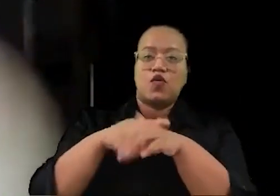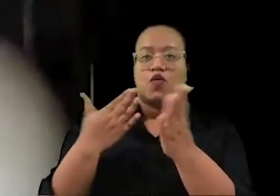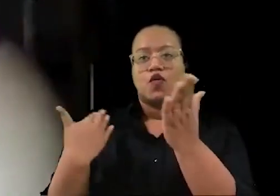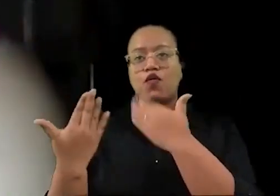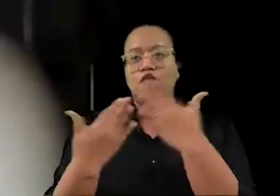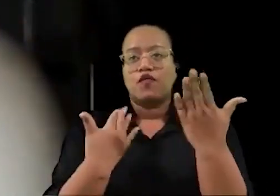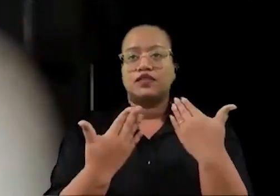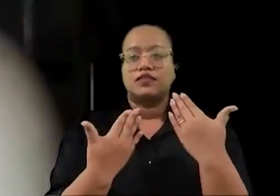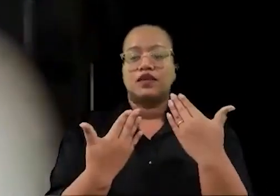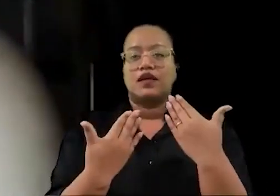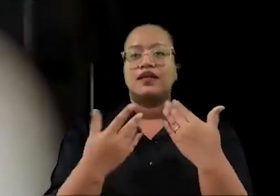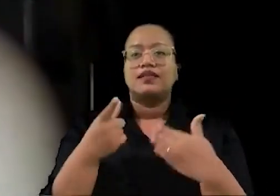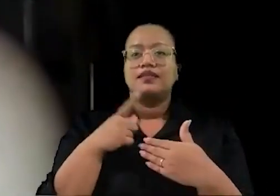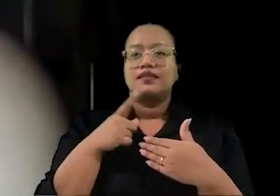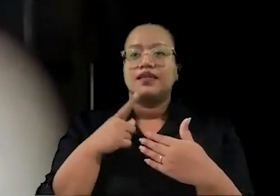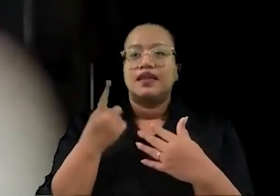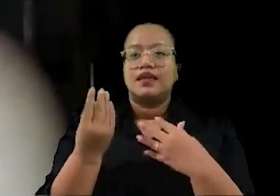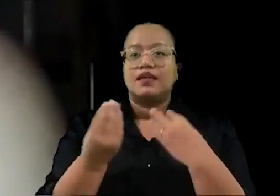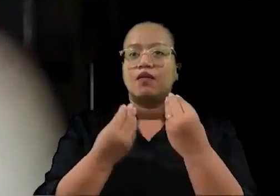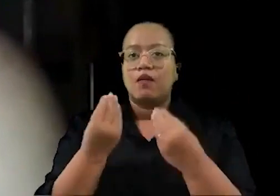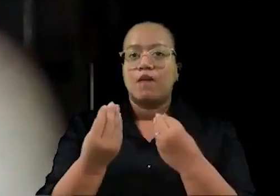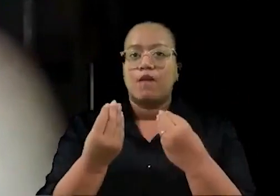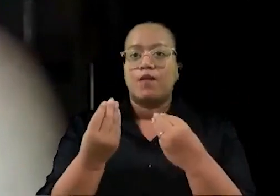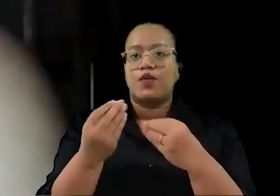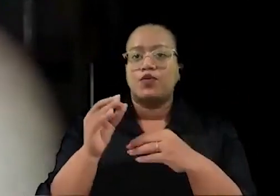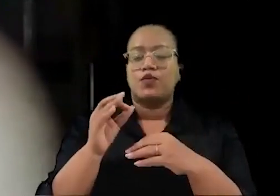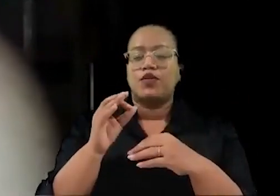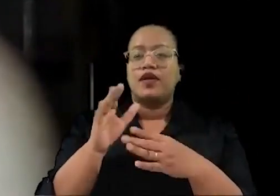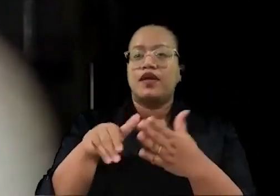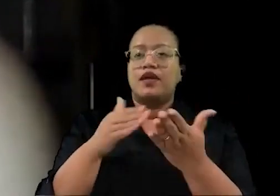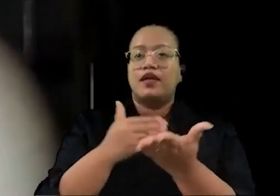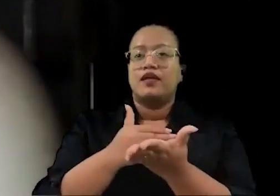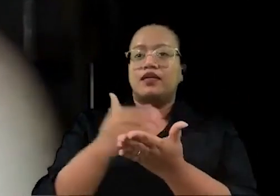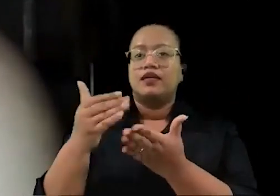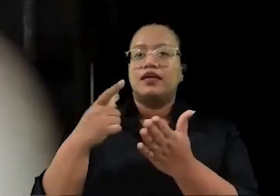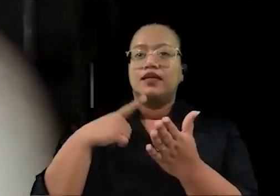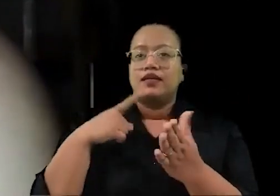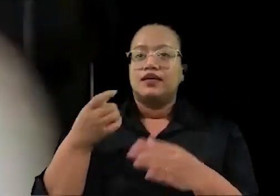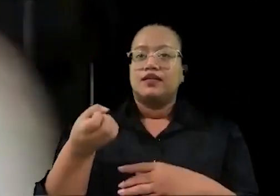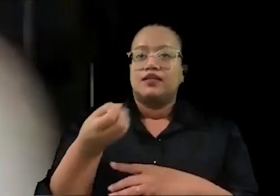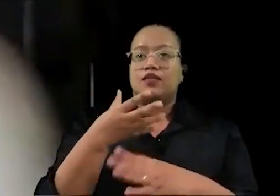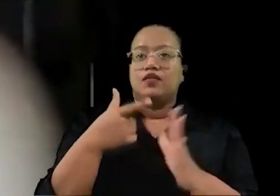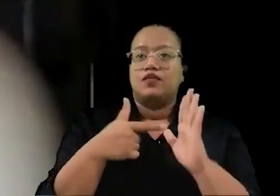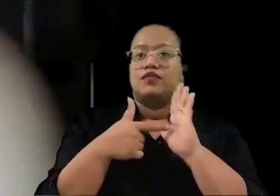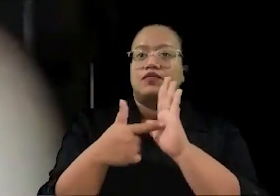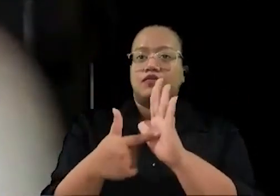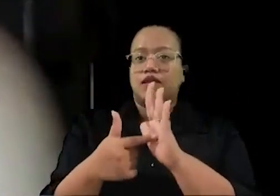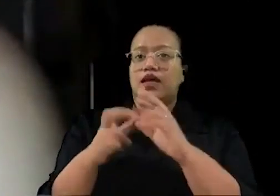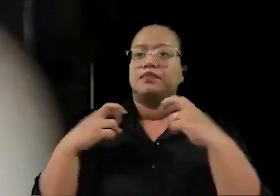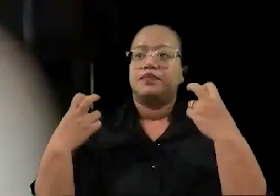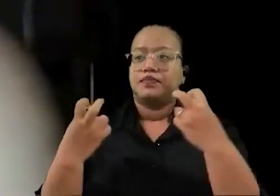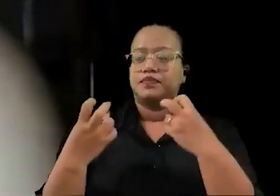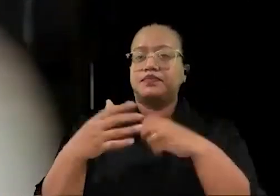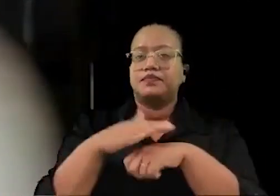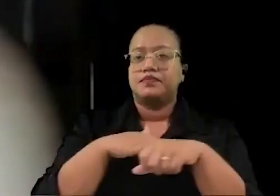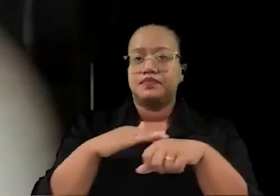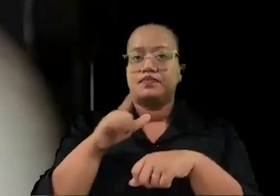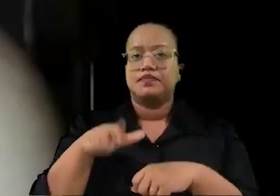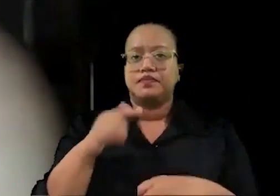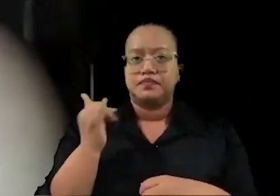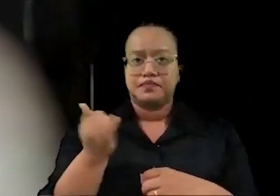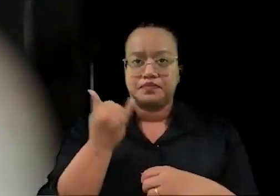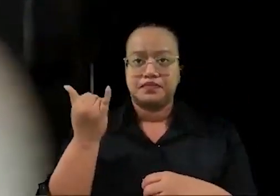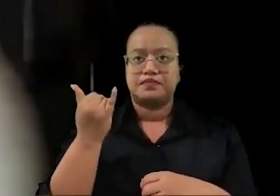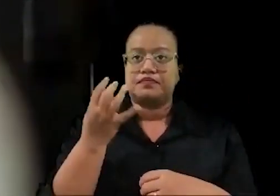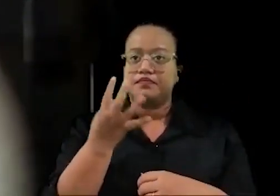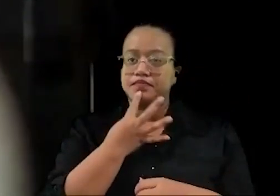Carlos aí, tem sido ativada quando a gente traz uma novidade. Mas é importante, efetivamente, para conhecer as necessidades